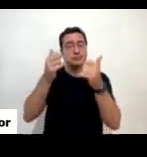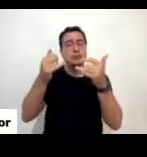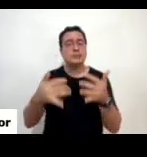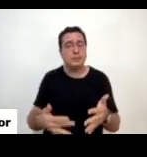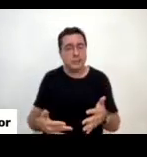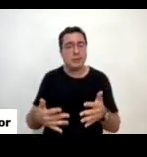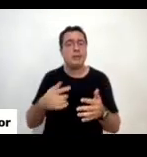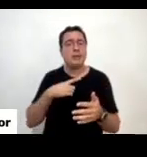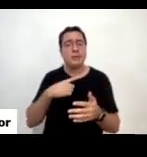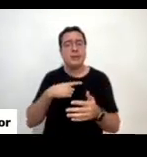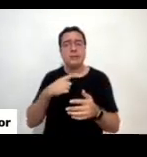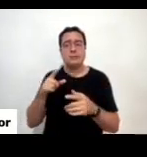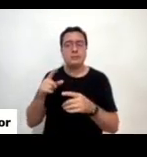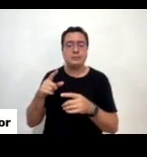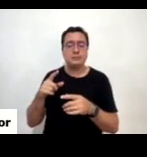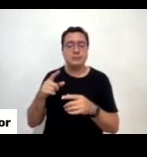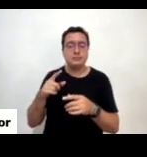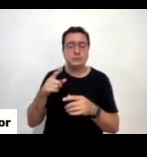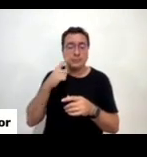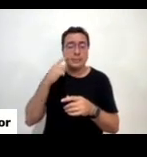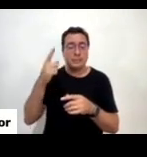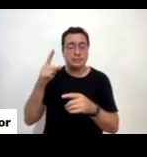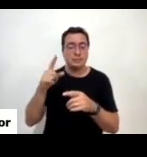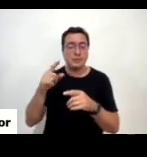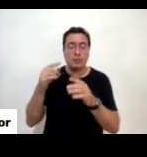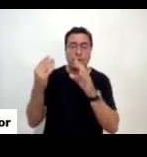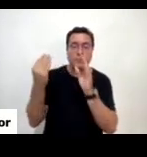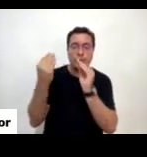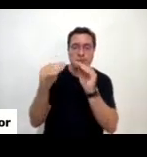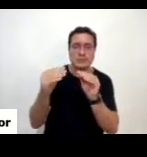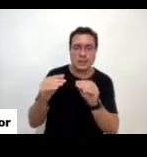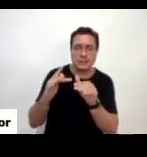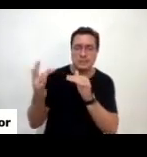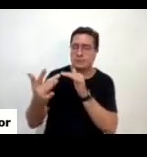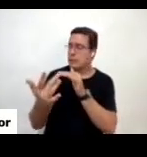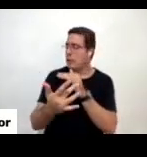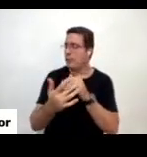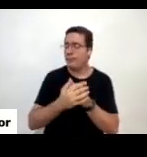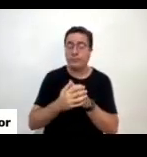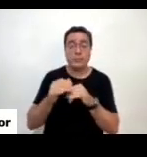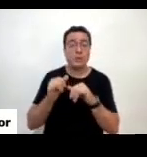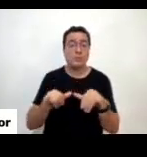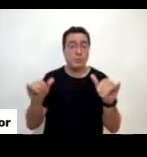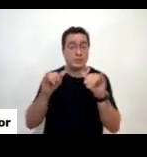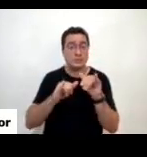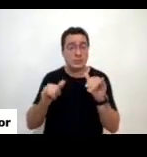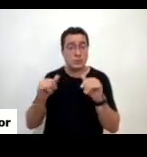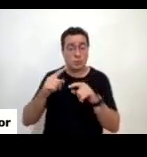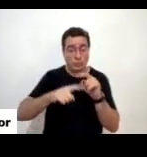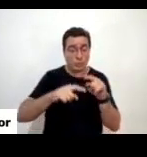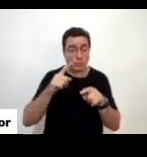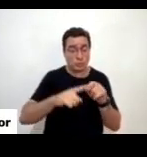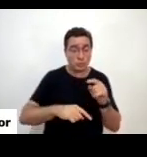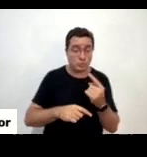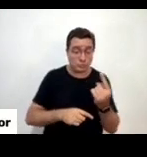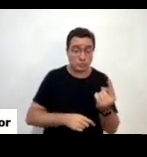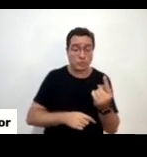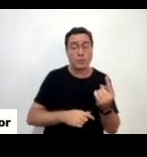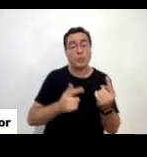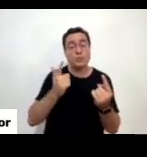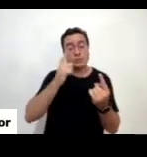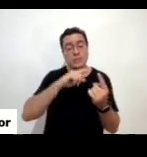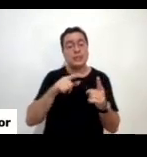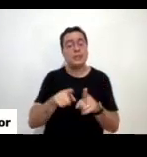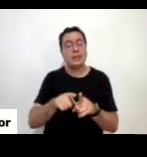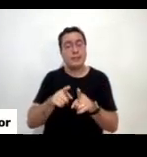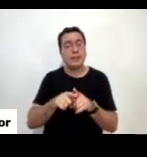texto alternativo nas imagens. Se você vai postar algo na sua rede social de divulgação de um determinado produto, você consegue então colocar o